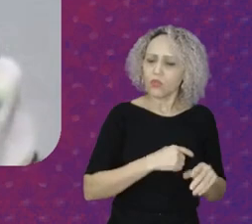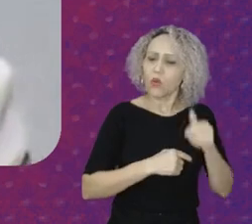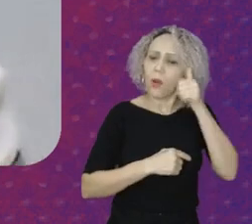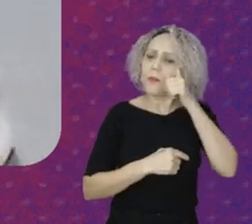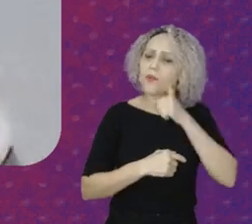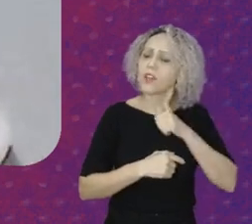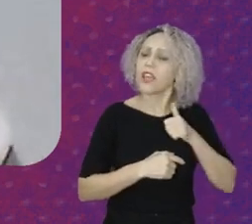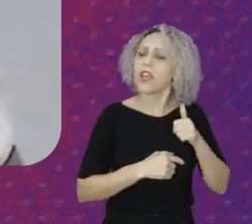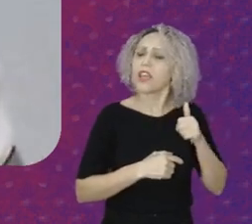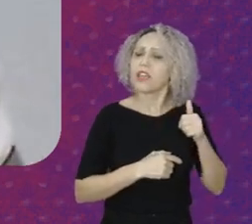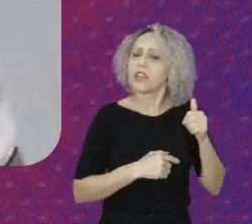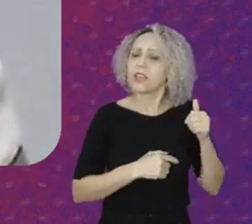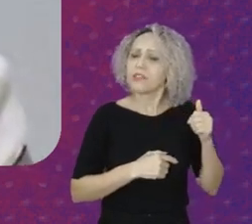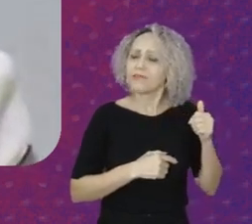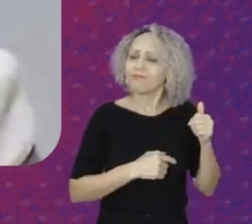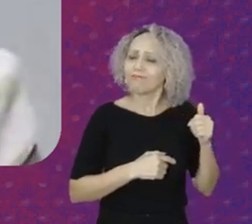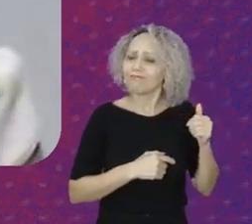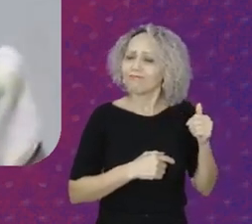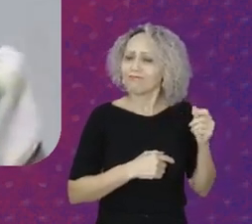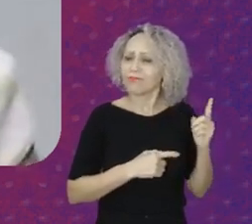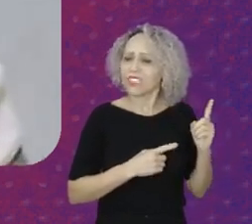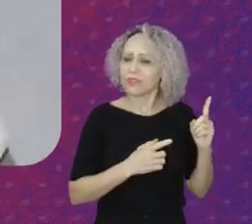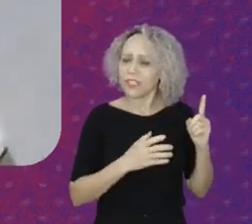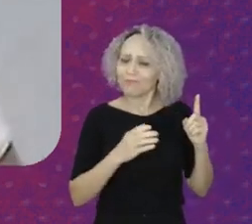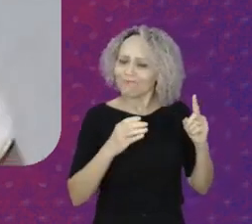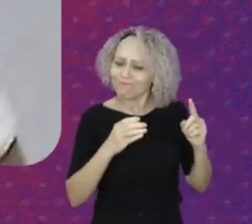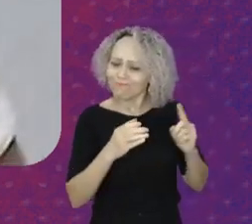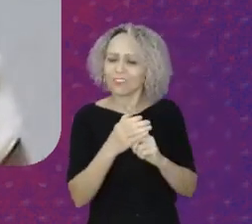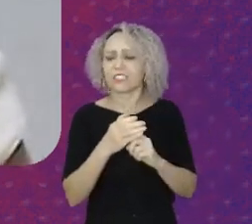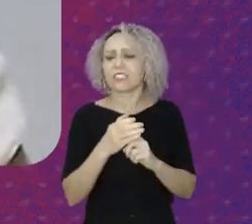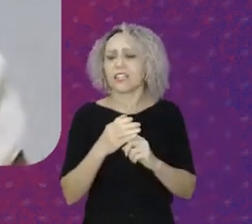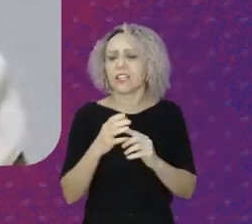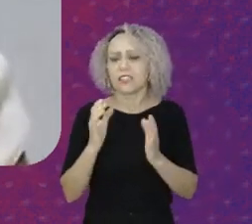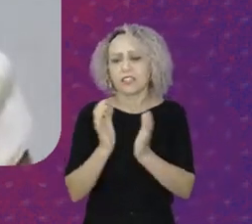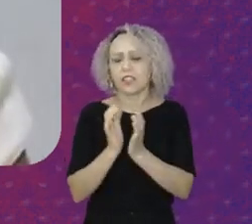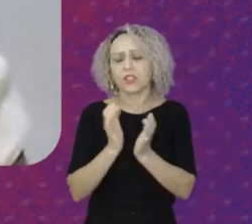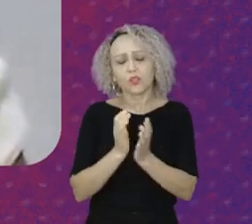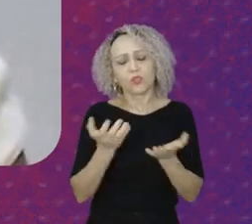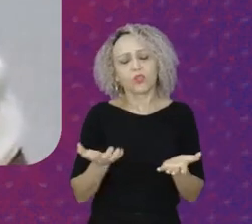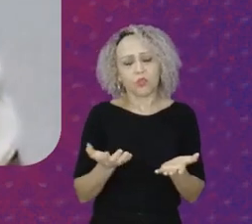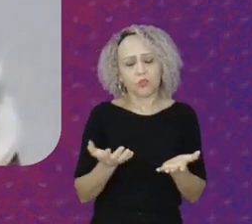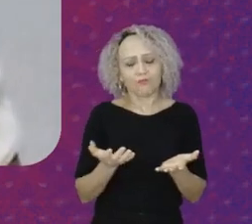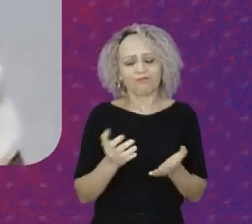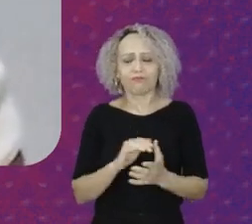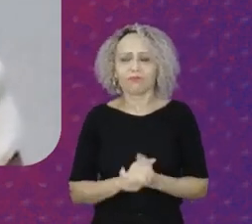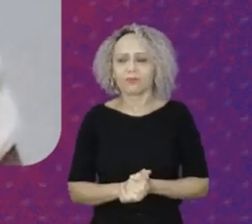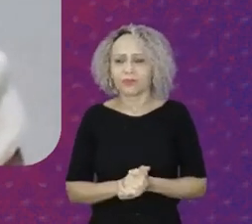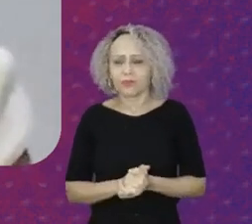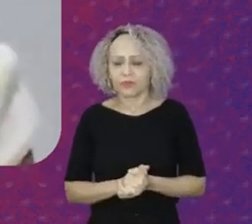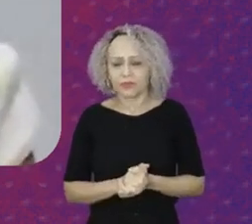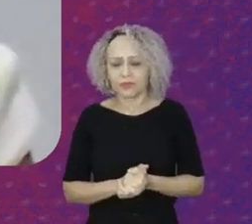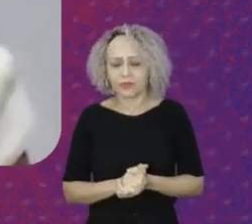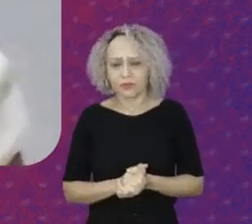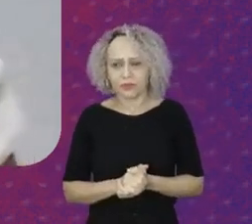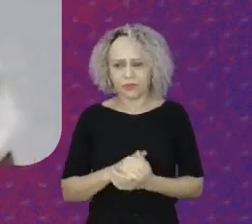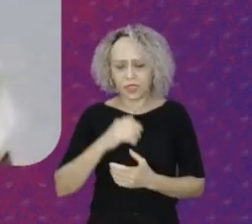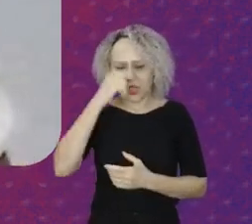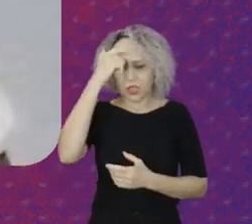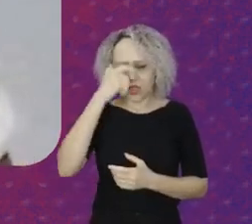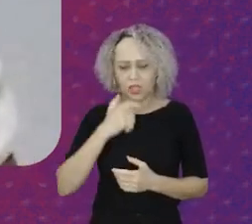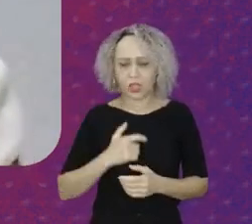ampliar nosso lugar na nossa federação e na chapa como um todo. E eu fui